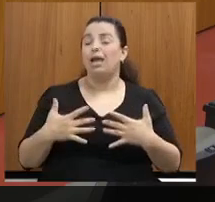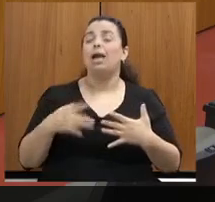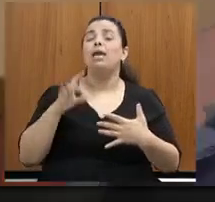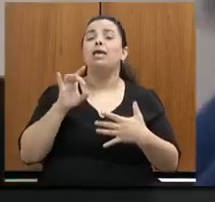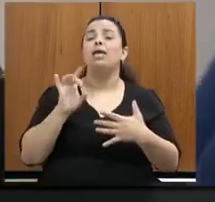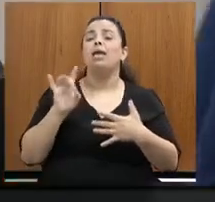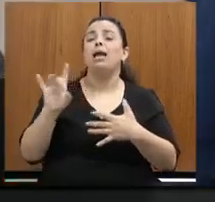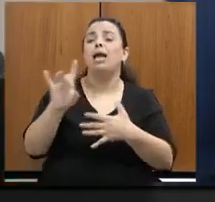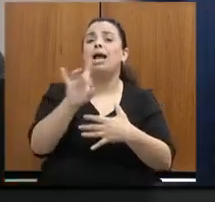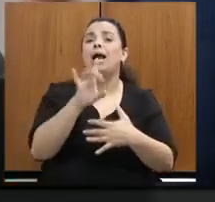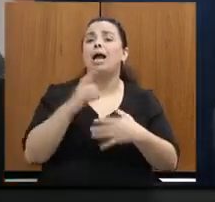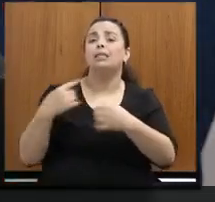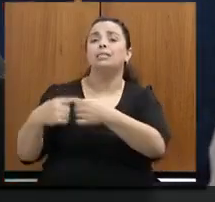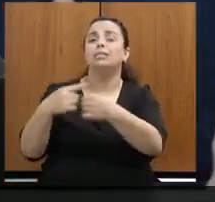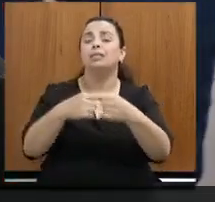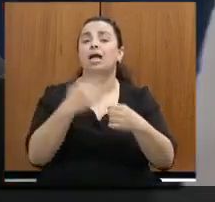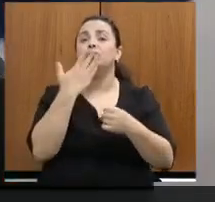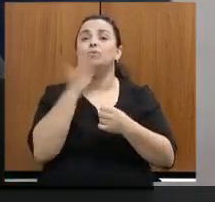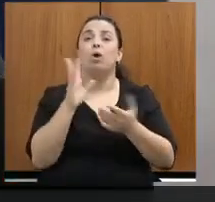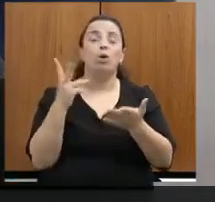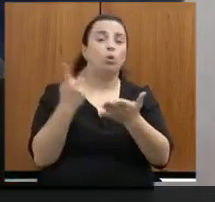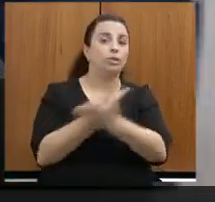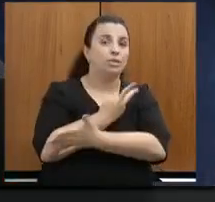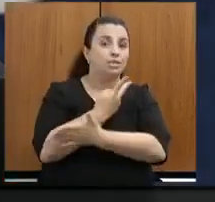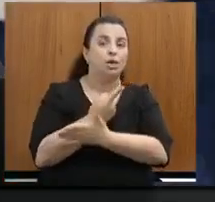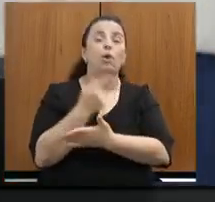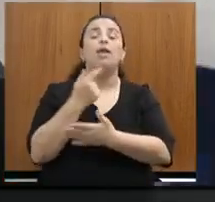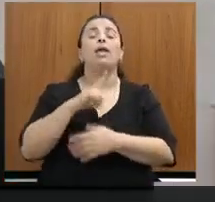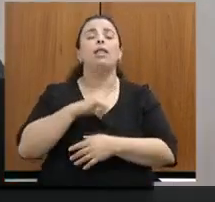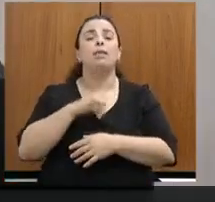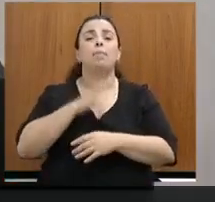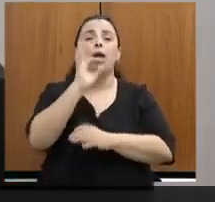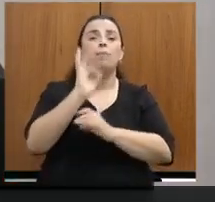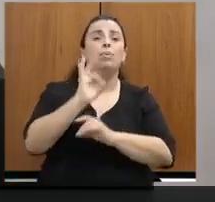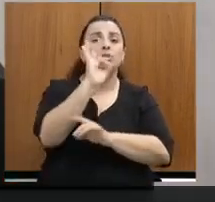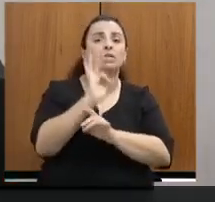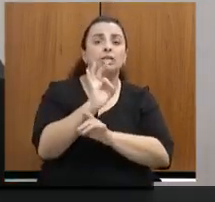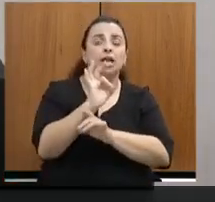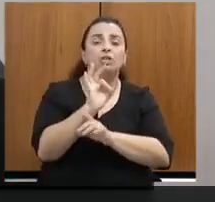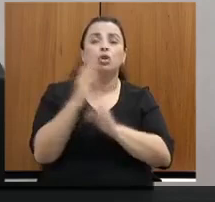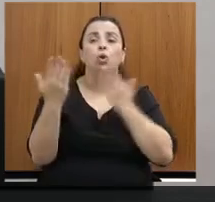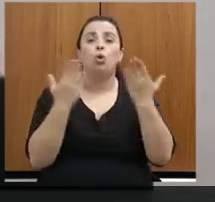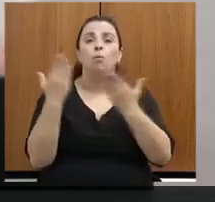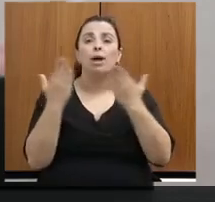EA indicação dos números absolutos para cada grupo de 100 mil habitantes